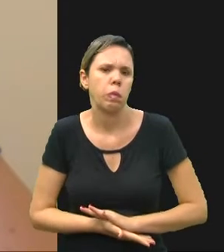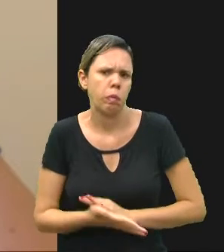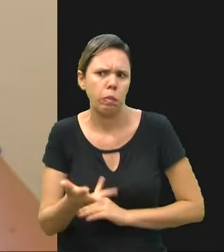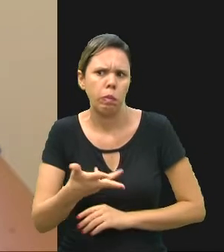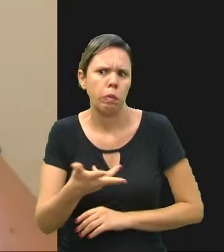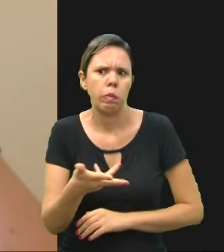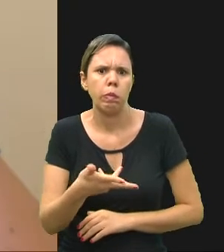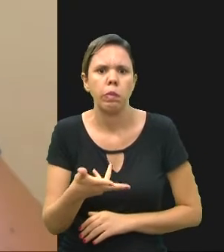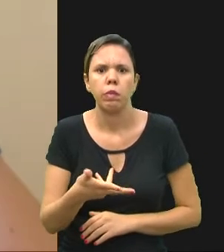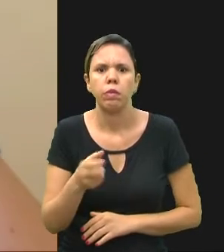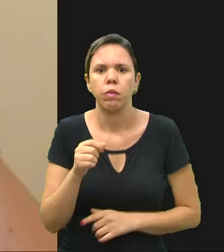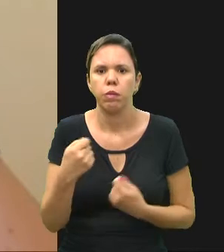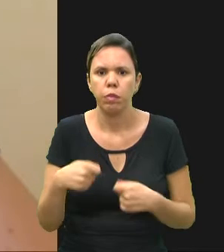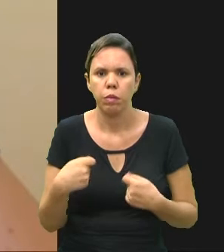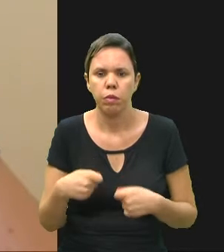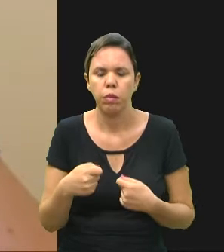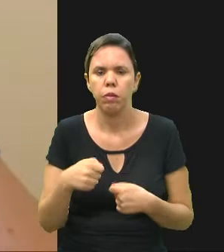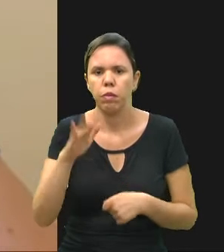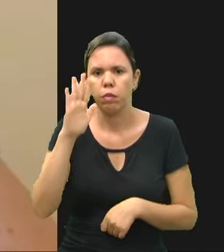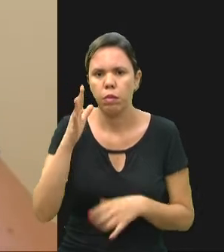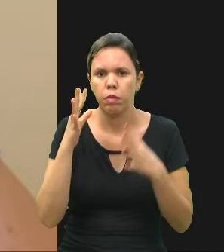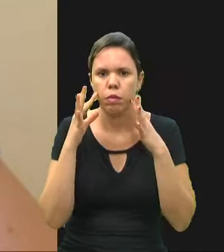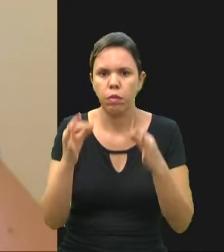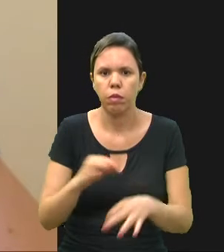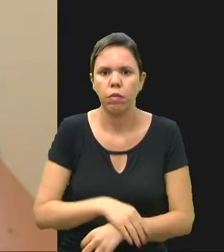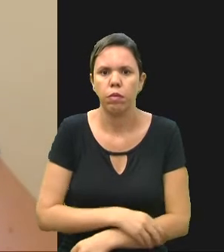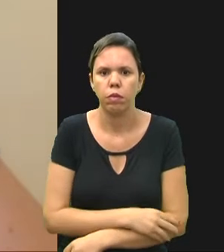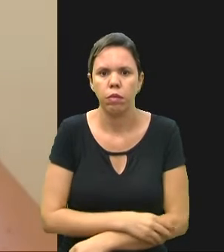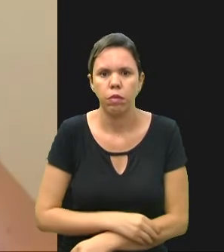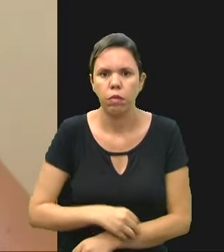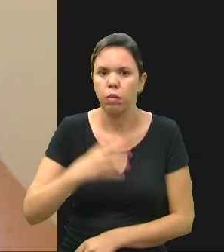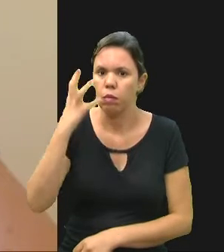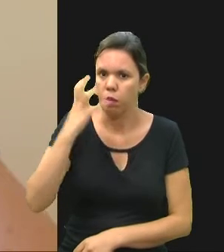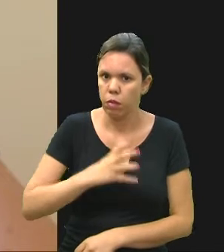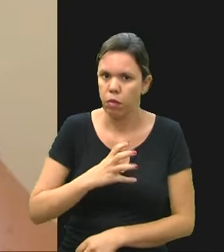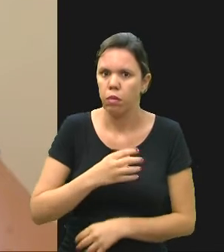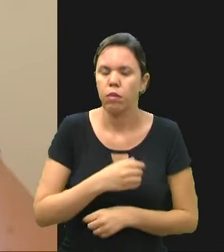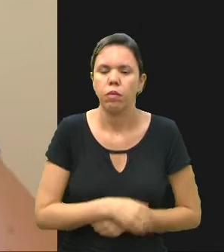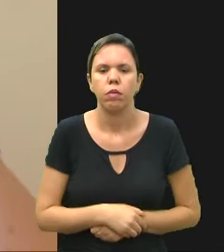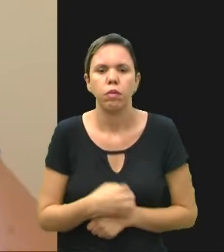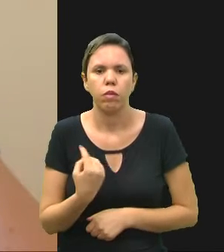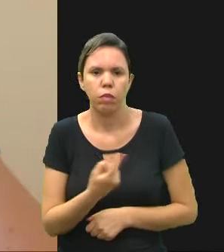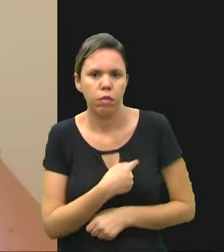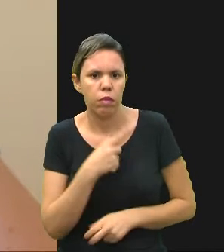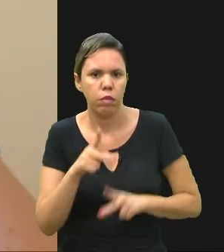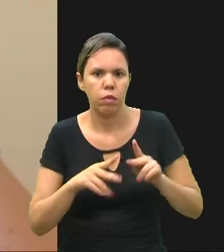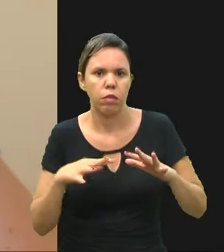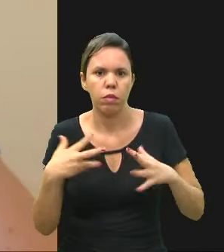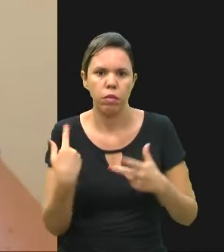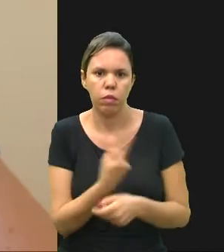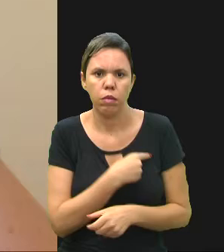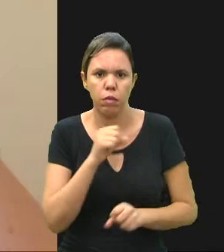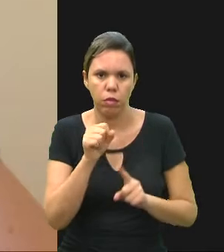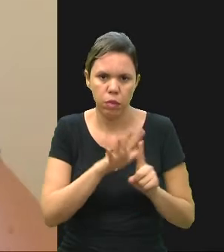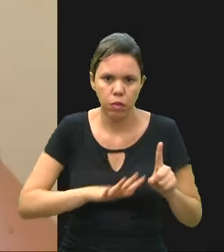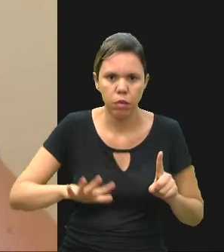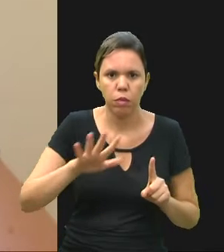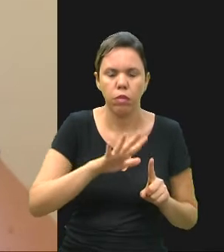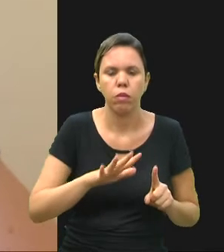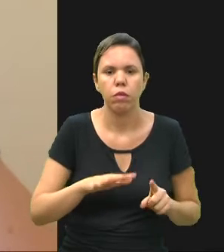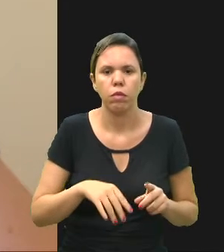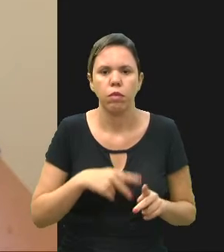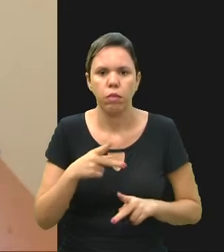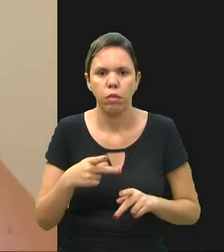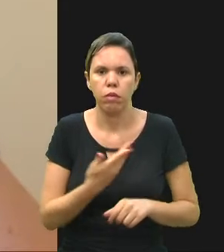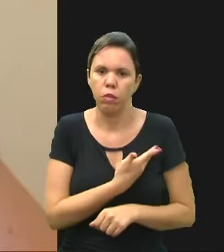muito acelerada e que precisa, né, de mais atenção, mais seriedade, né, de nós todos como sociedade, também